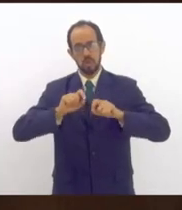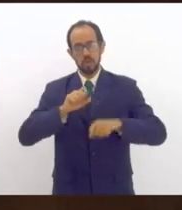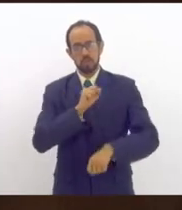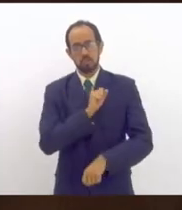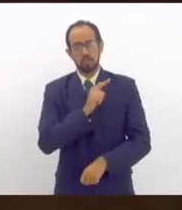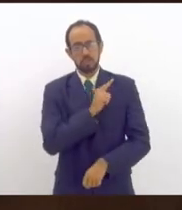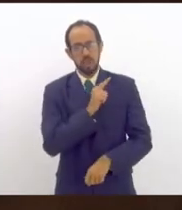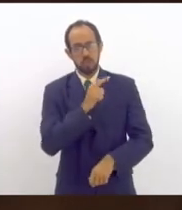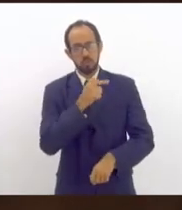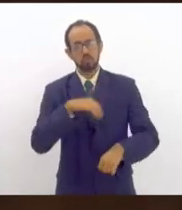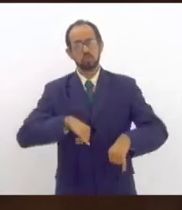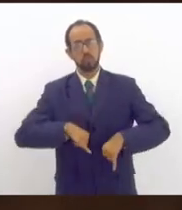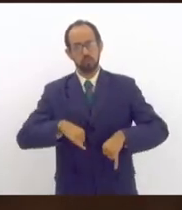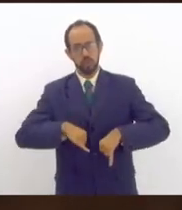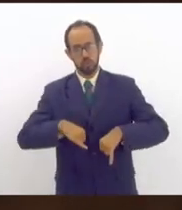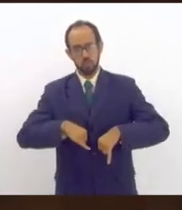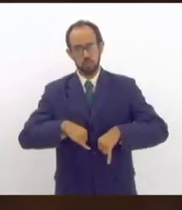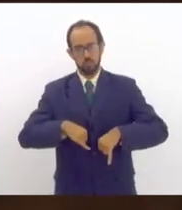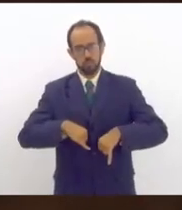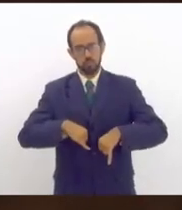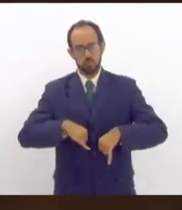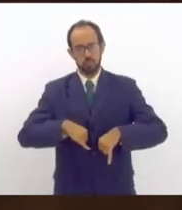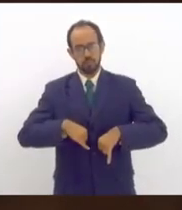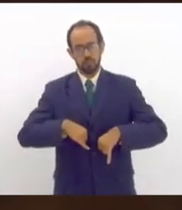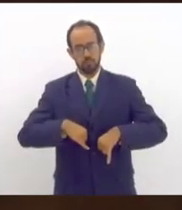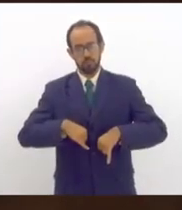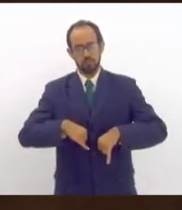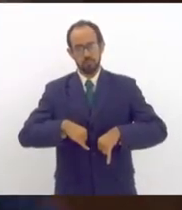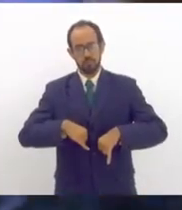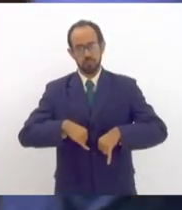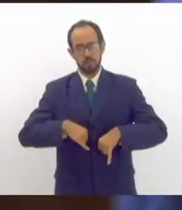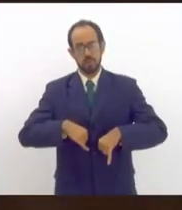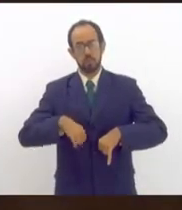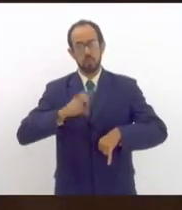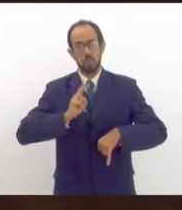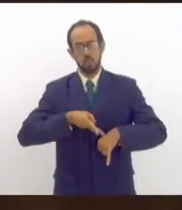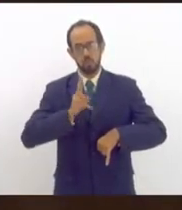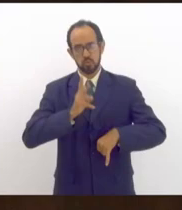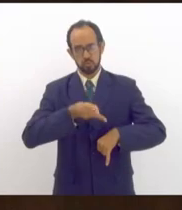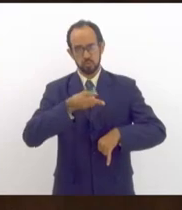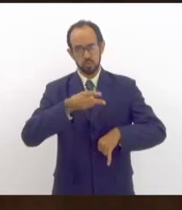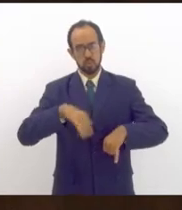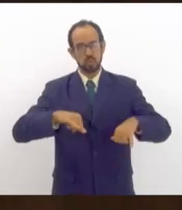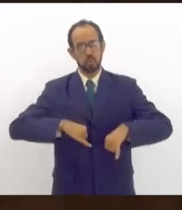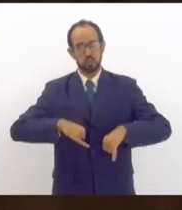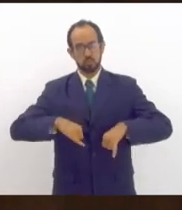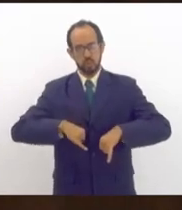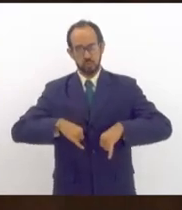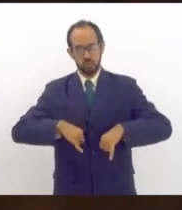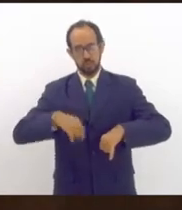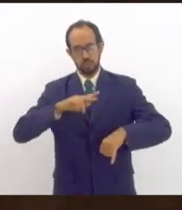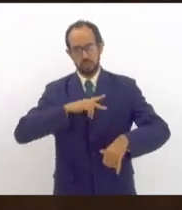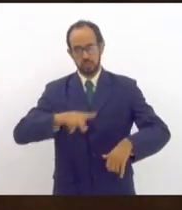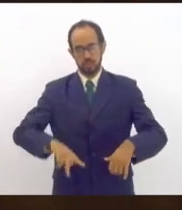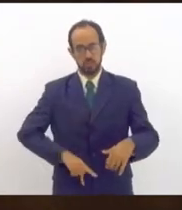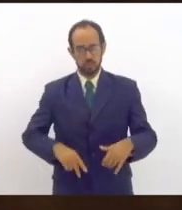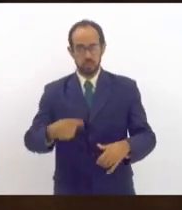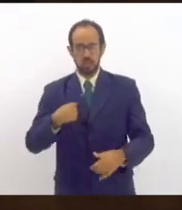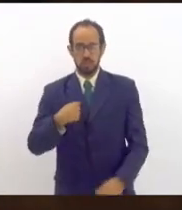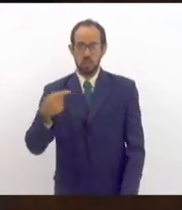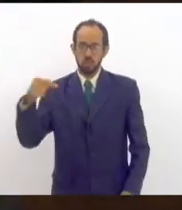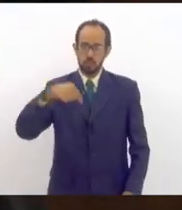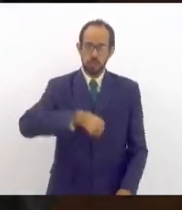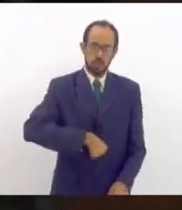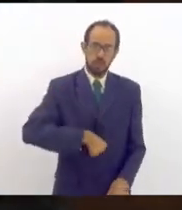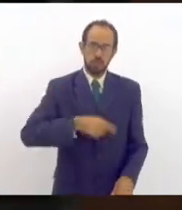sofreu e vem sofrendo nesses últimos dias com essas chuvas Presidente eu vim aqui colocar né